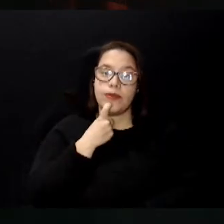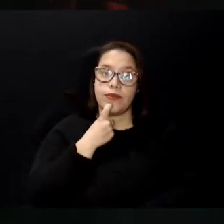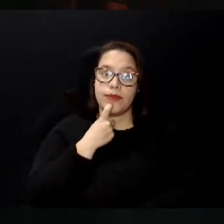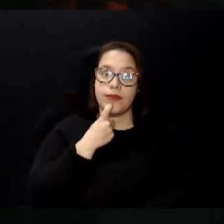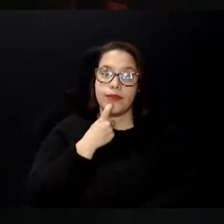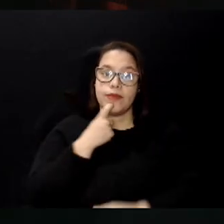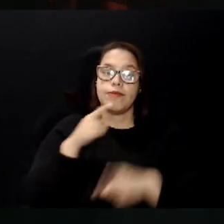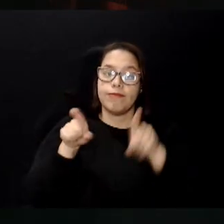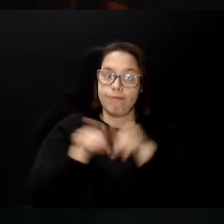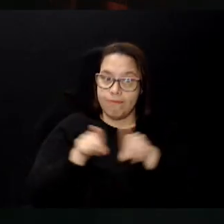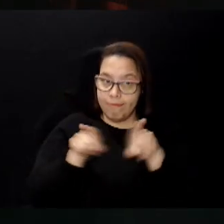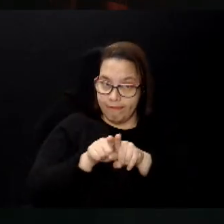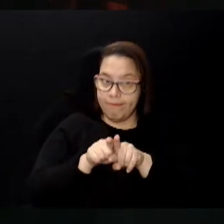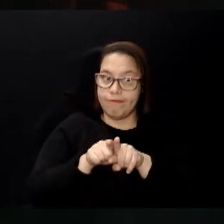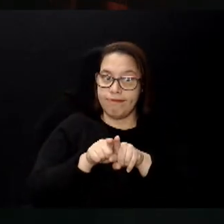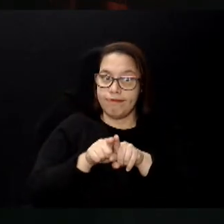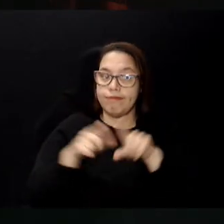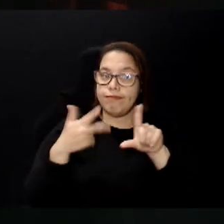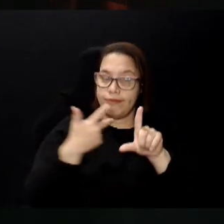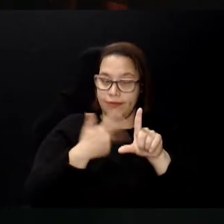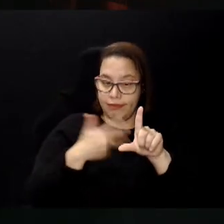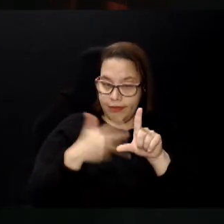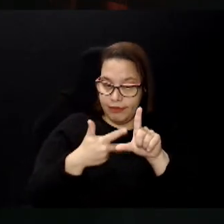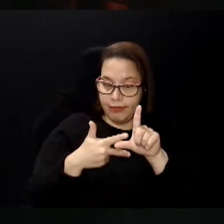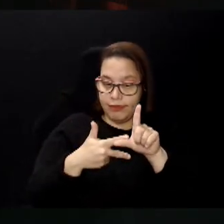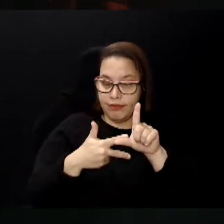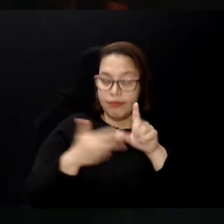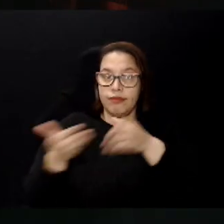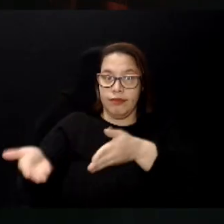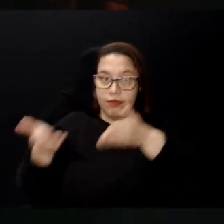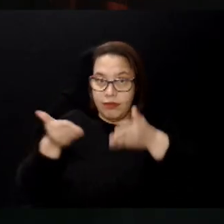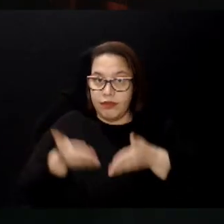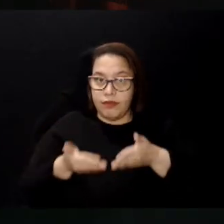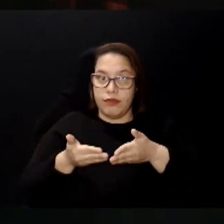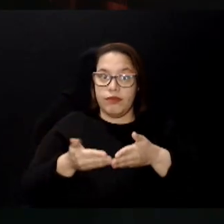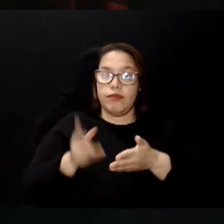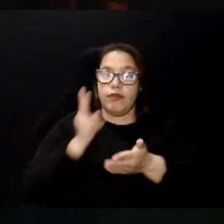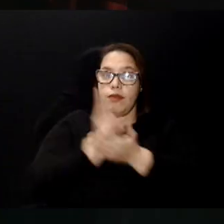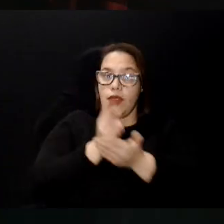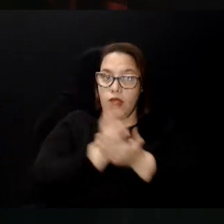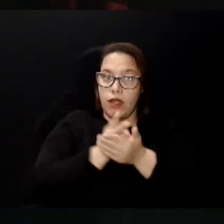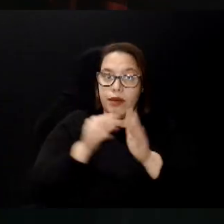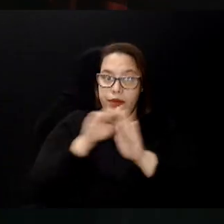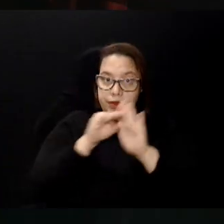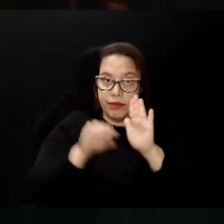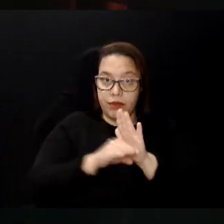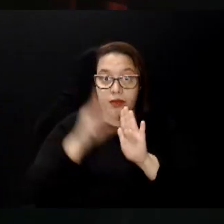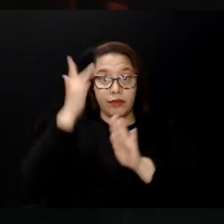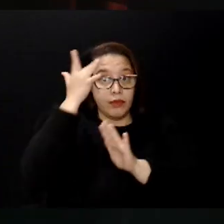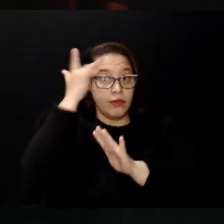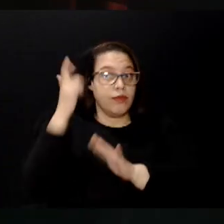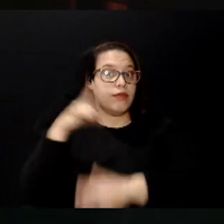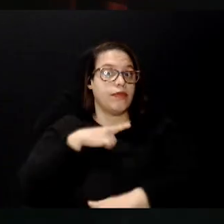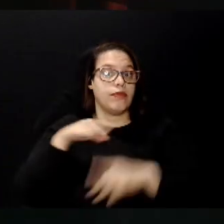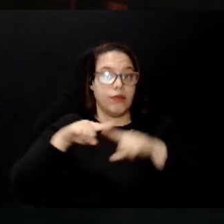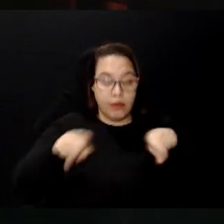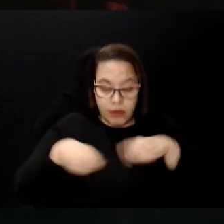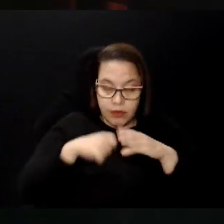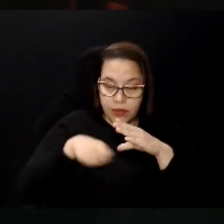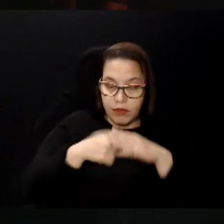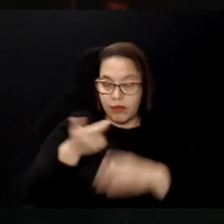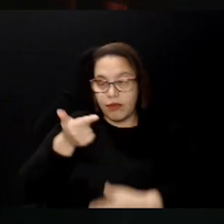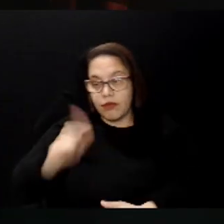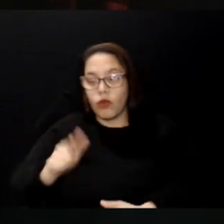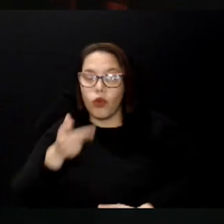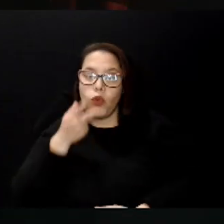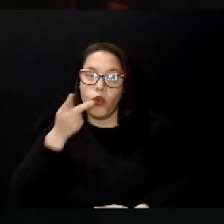do Legislativo. Quero convidar você para continuar com a gente e amanhã nós temos o Estúdio Câmara novamente, a gente vai falar de algo bem interessante,